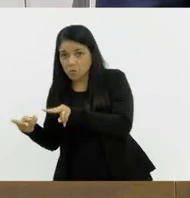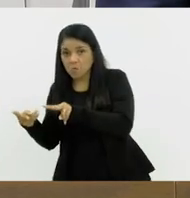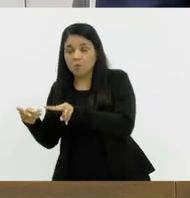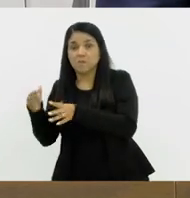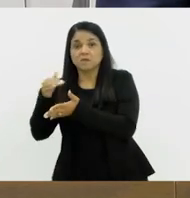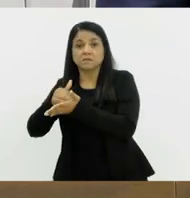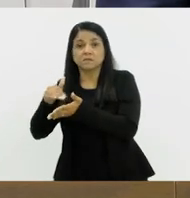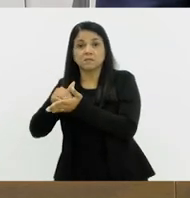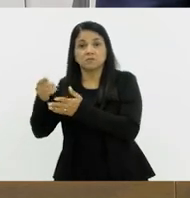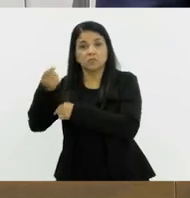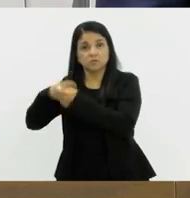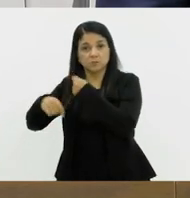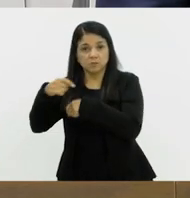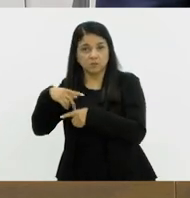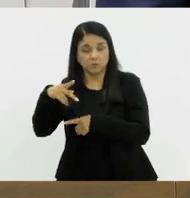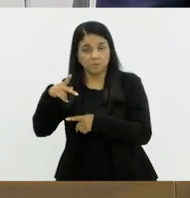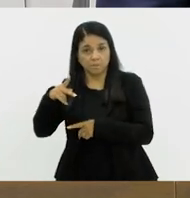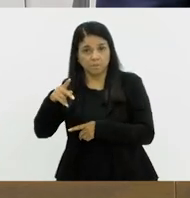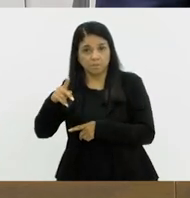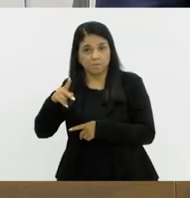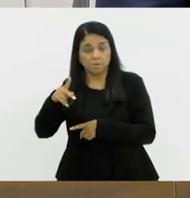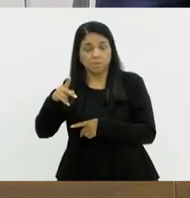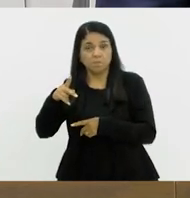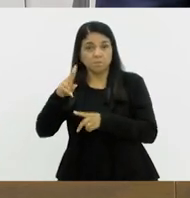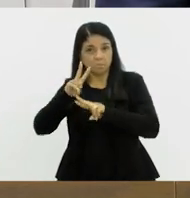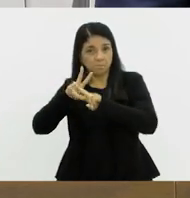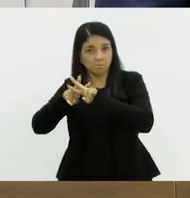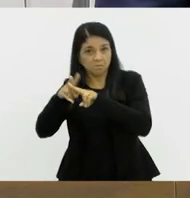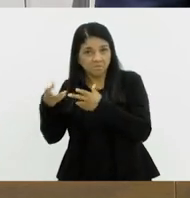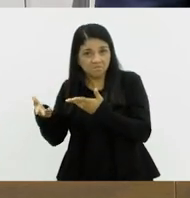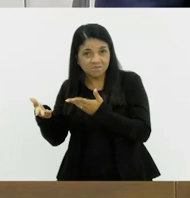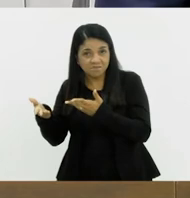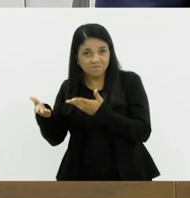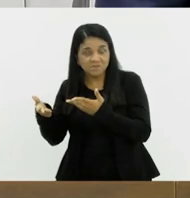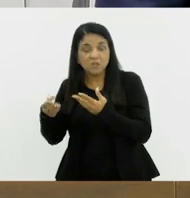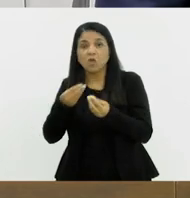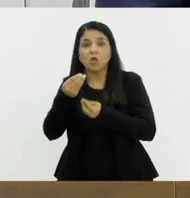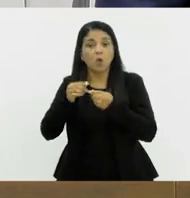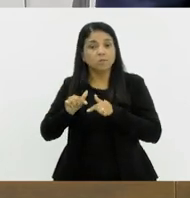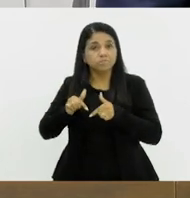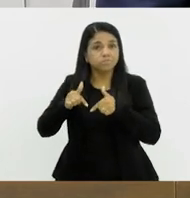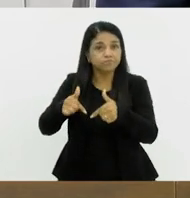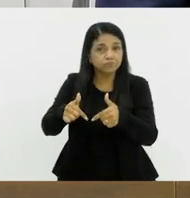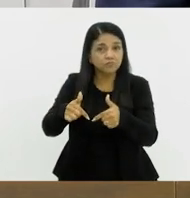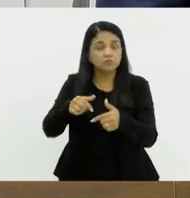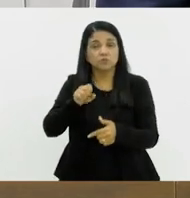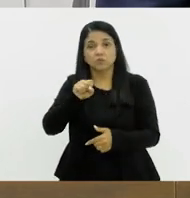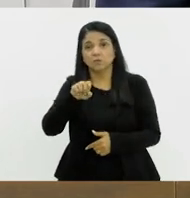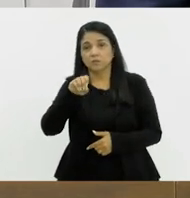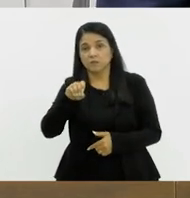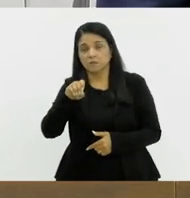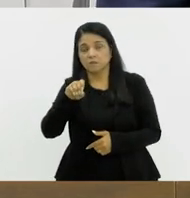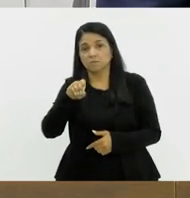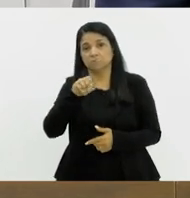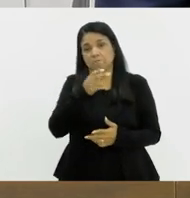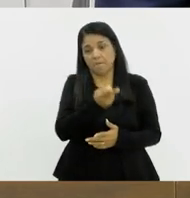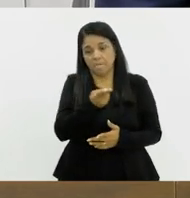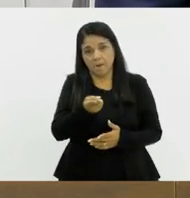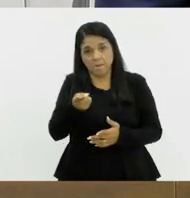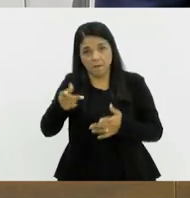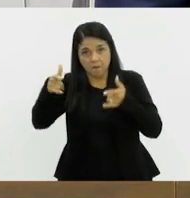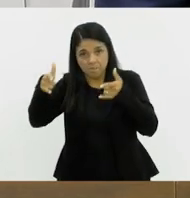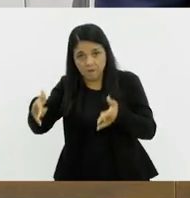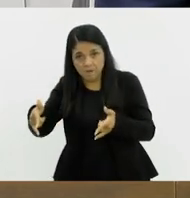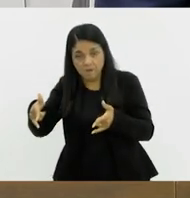Penitenciária, né, todo o acompanhamento e a execução de como deve funcionar 80 leitos hospitalares de baixa